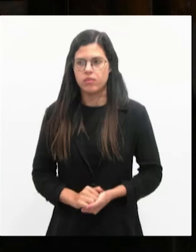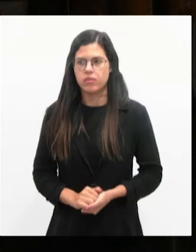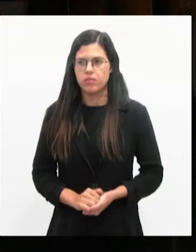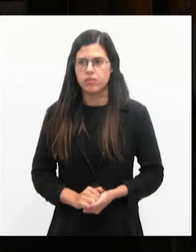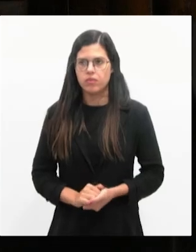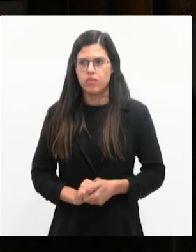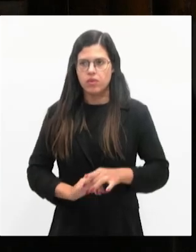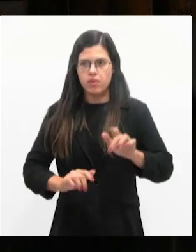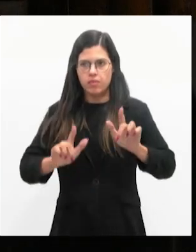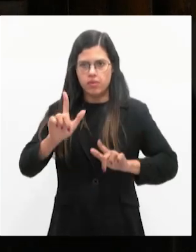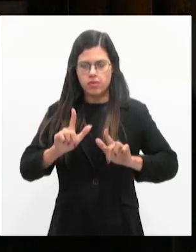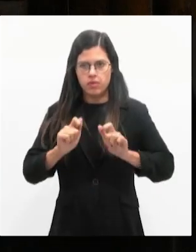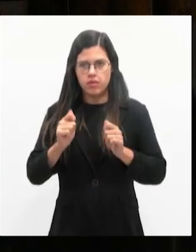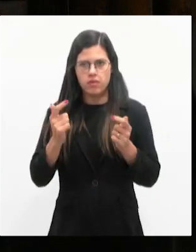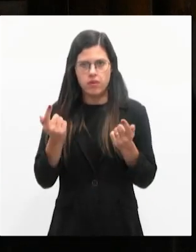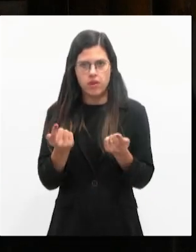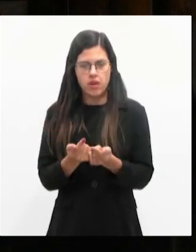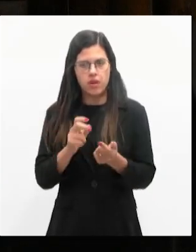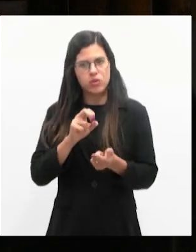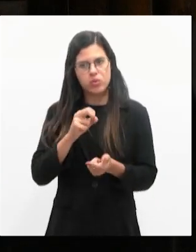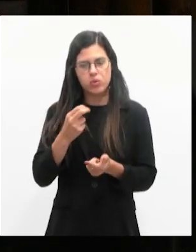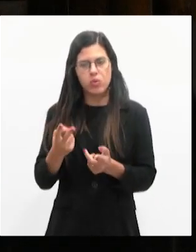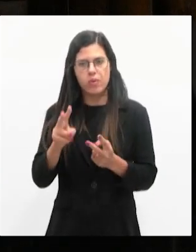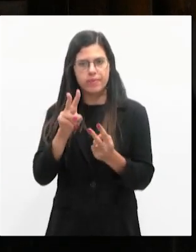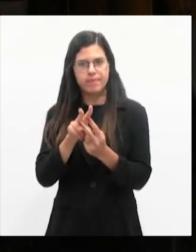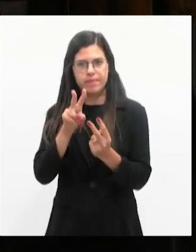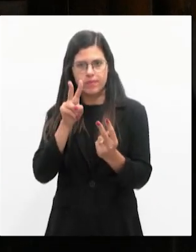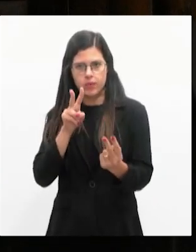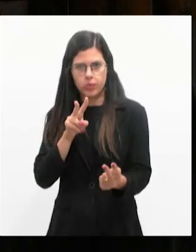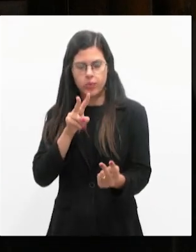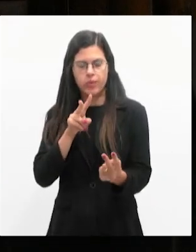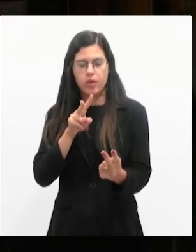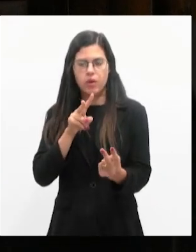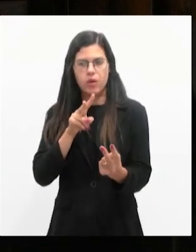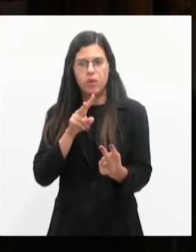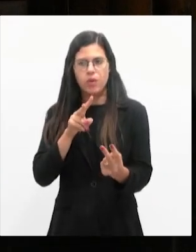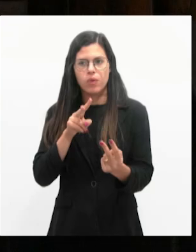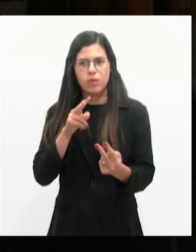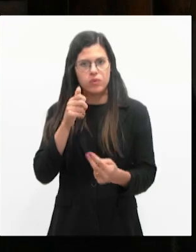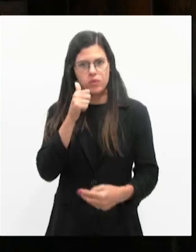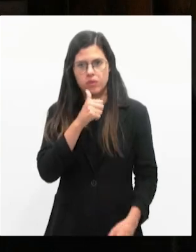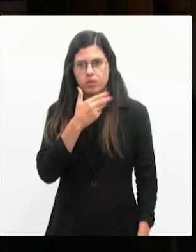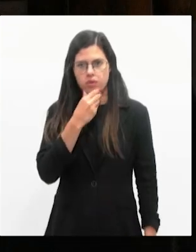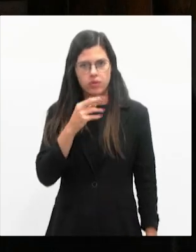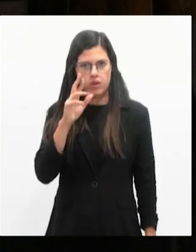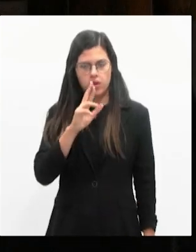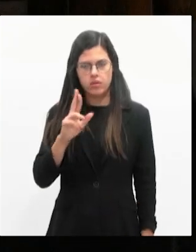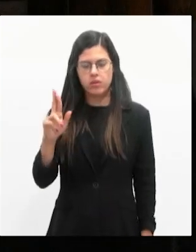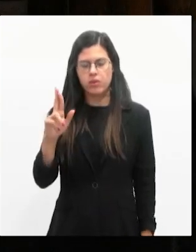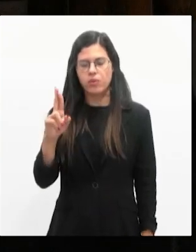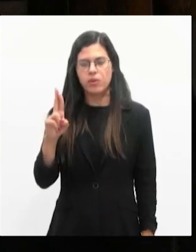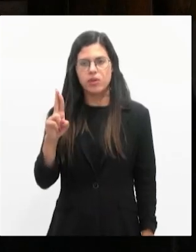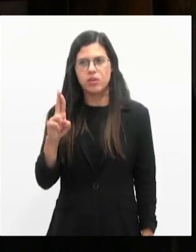pela TV Alerj ou de forma remota, senhoras e senhores